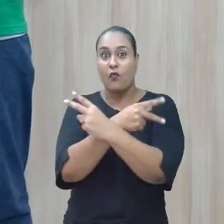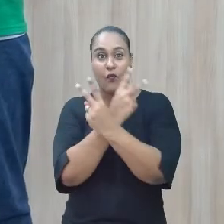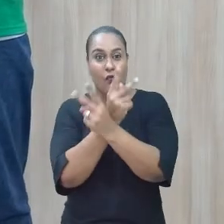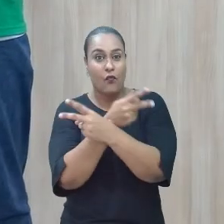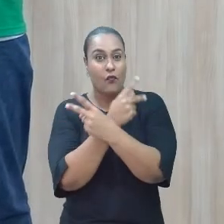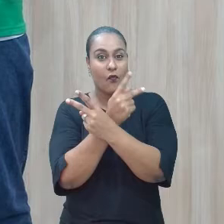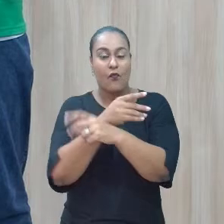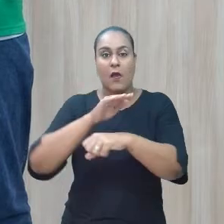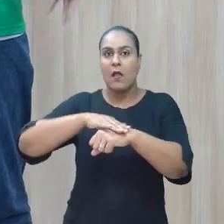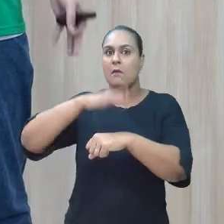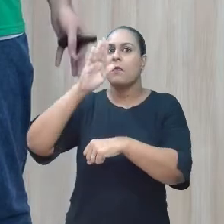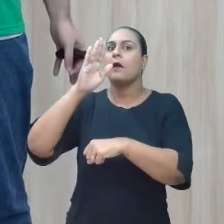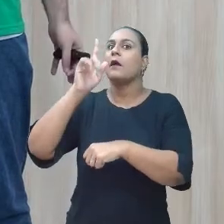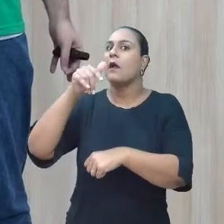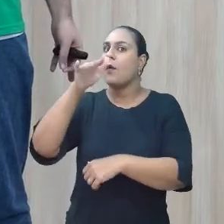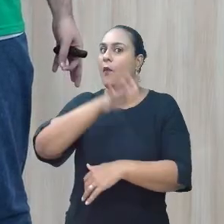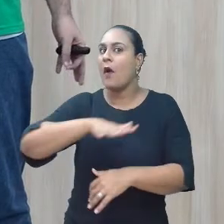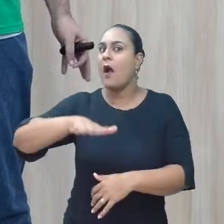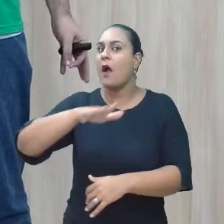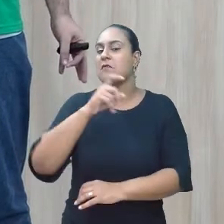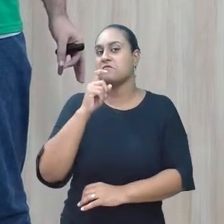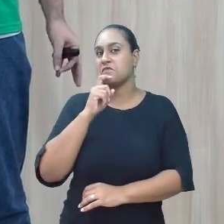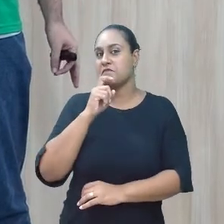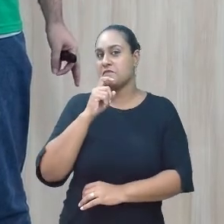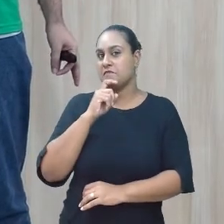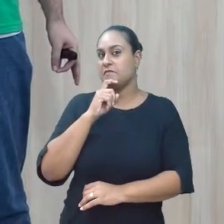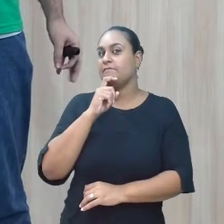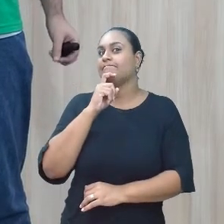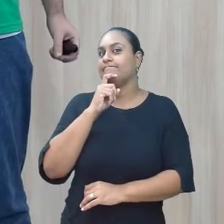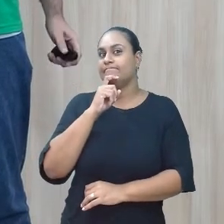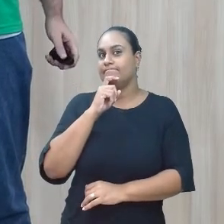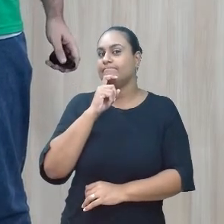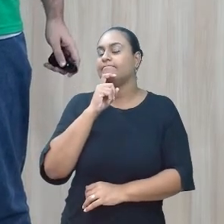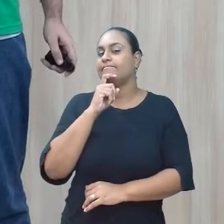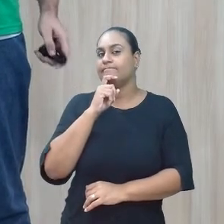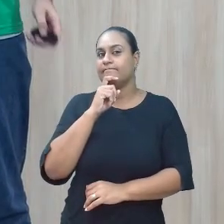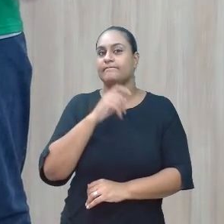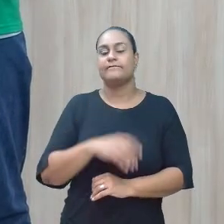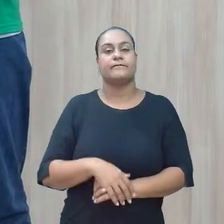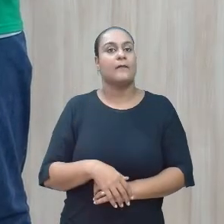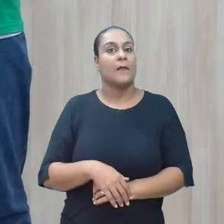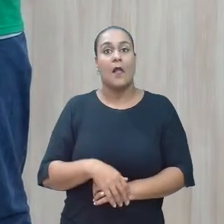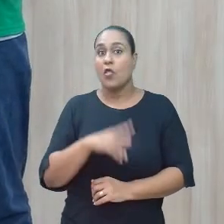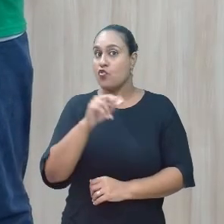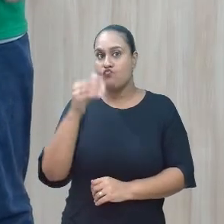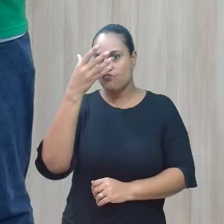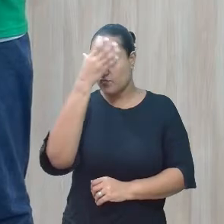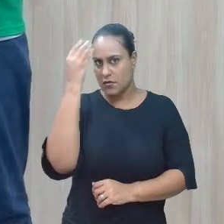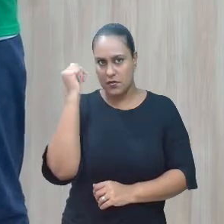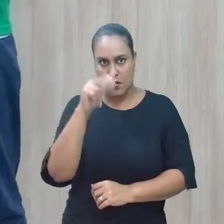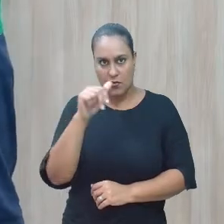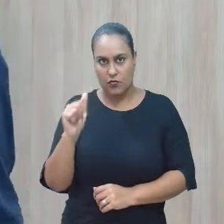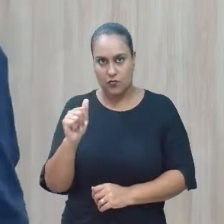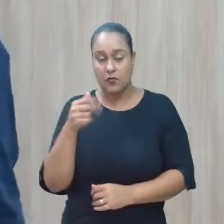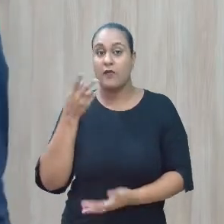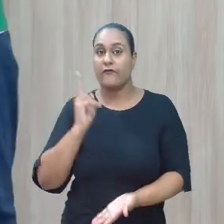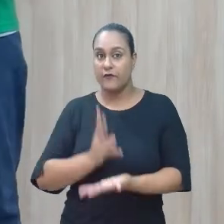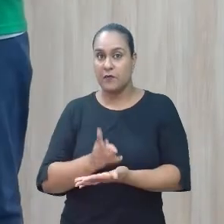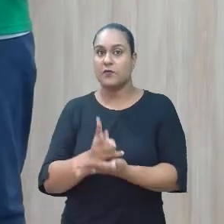que vai ser uma área mais fria. Isso aí vocês não devem esquecer, beleza? Vamos lá